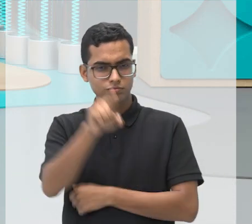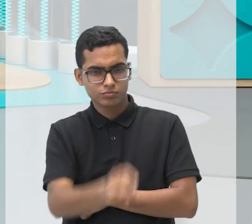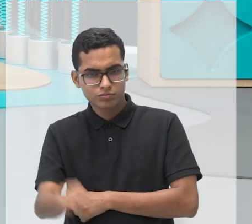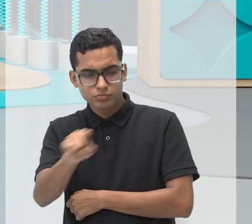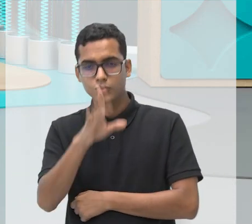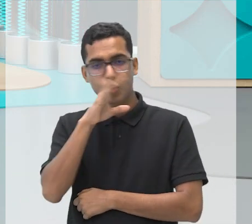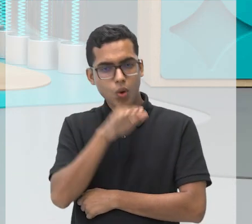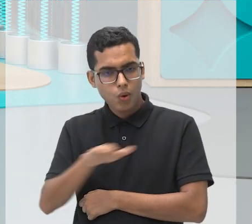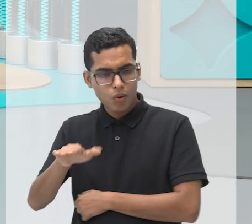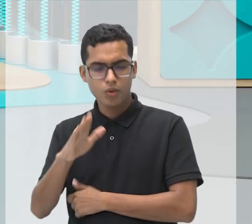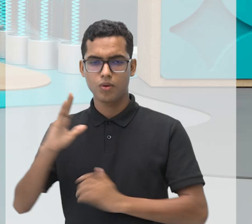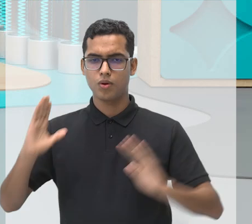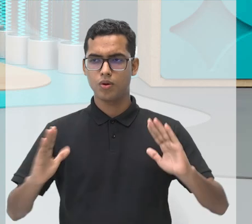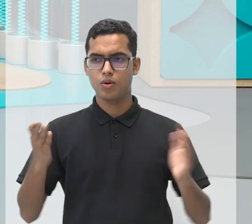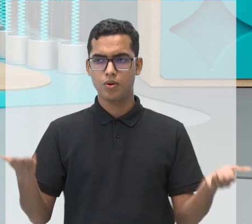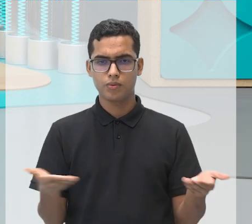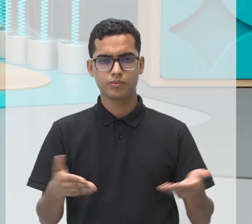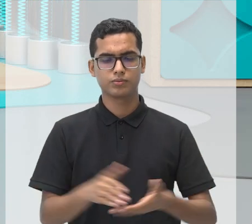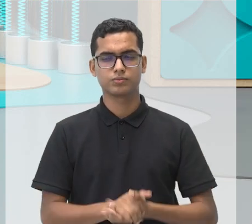as crianças estão,